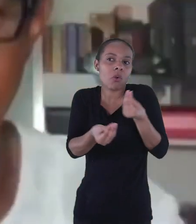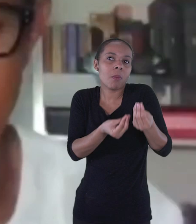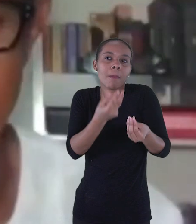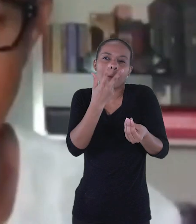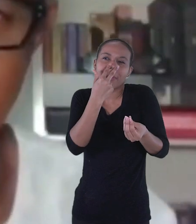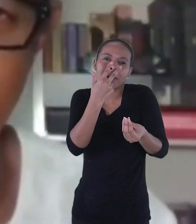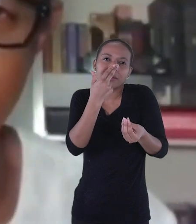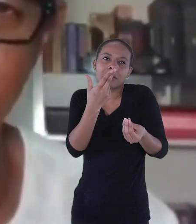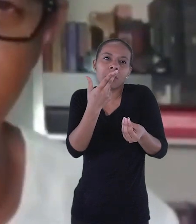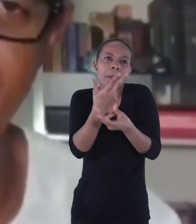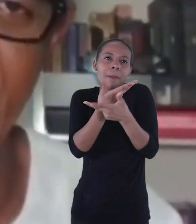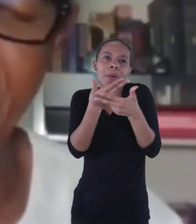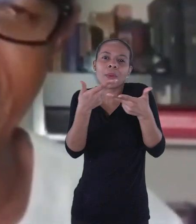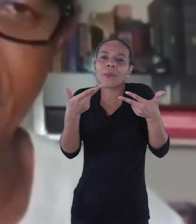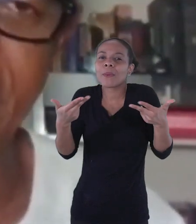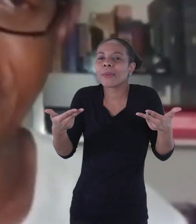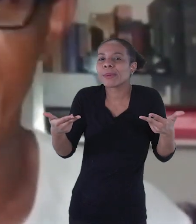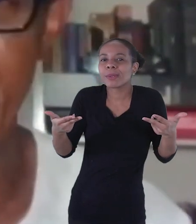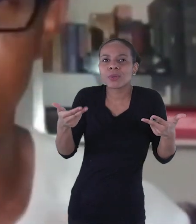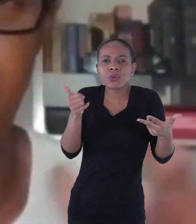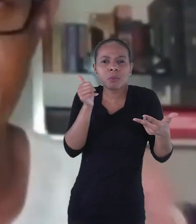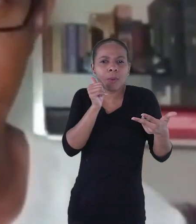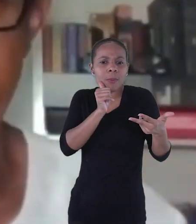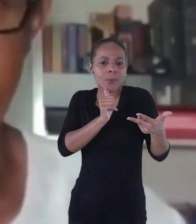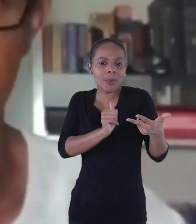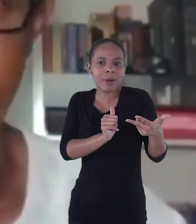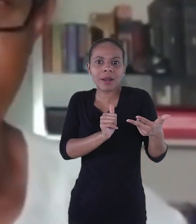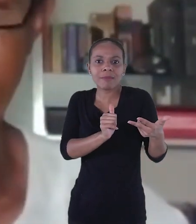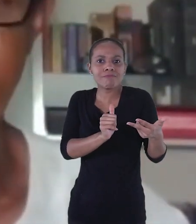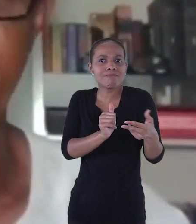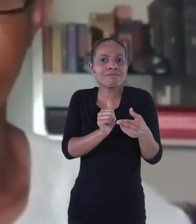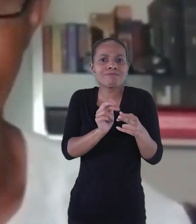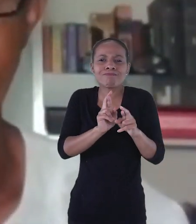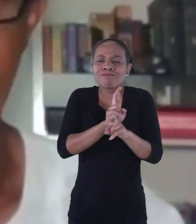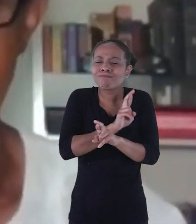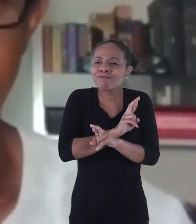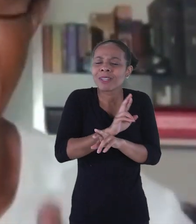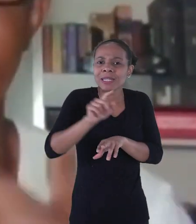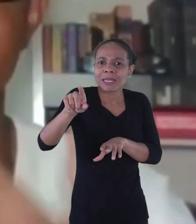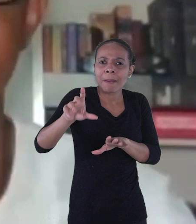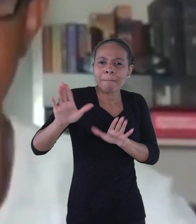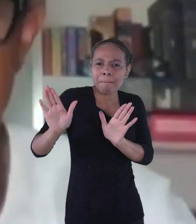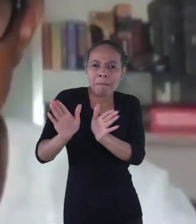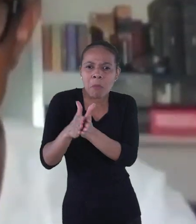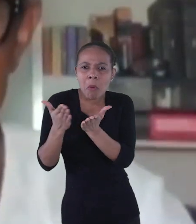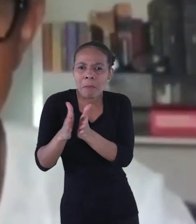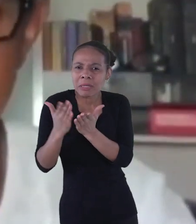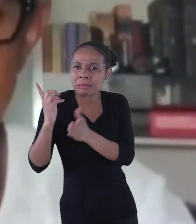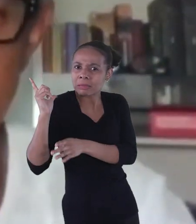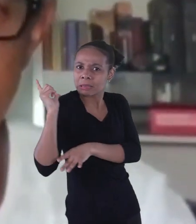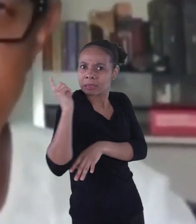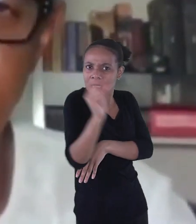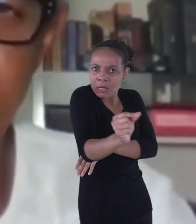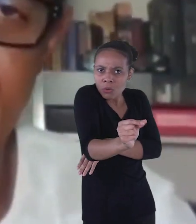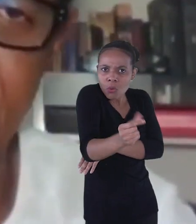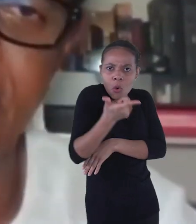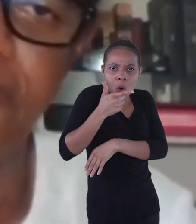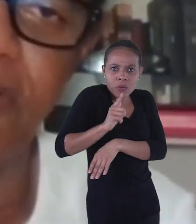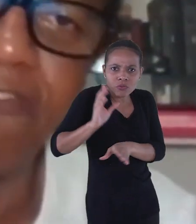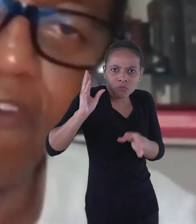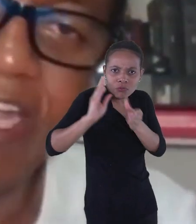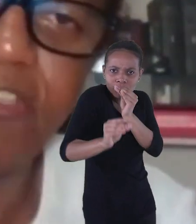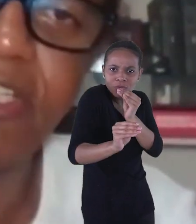coisa aparente, né, de uma mulher que saiu completamente da pobreza e tinha liberdade de andar do jeito que ela queria.